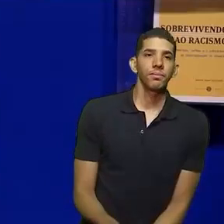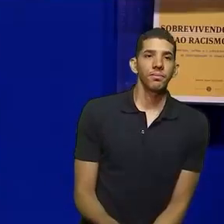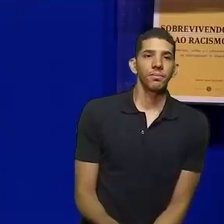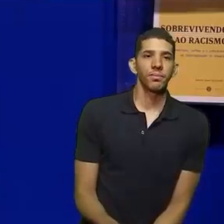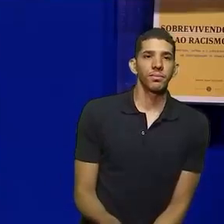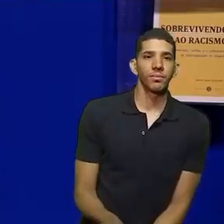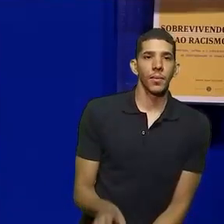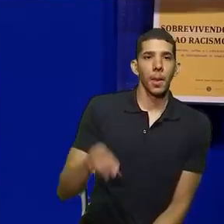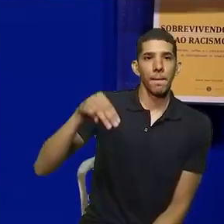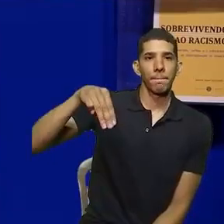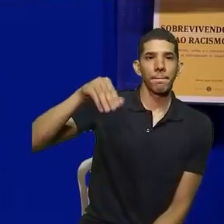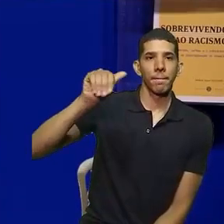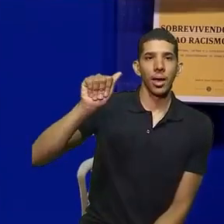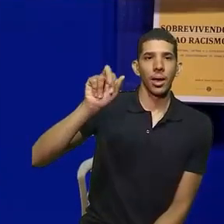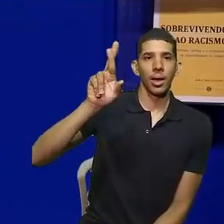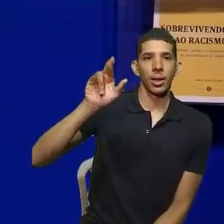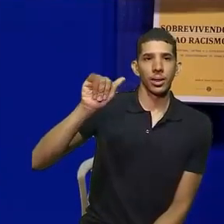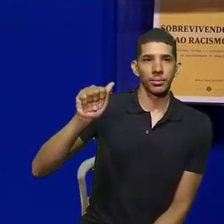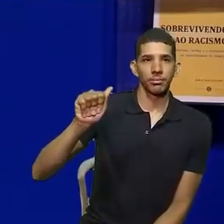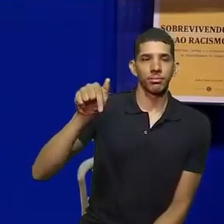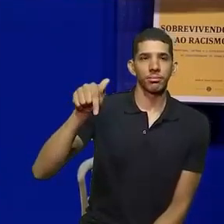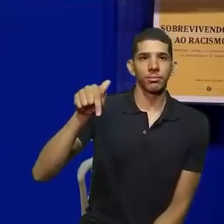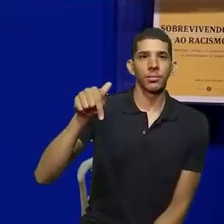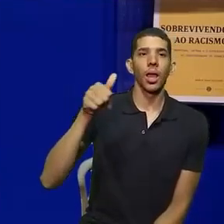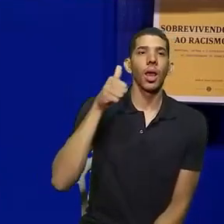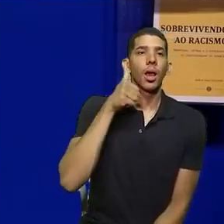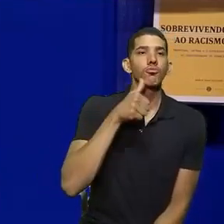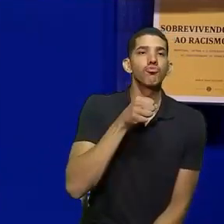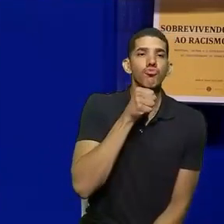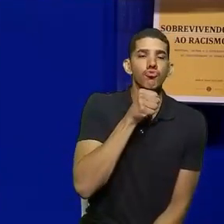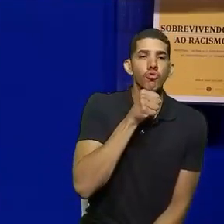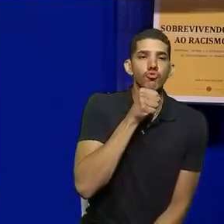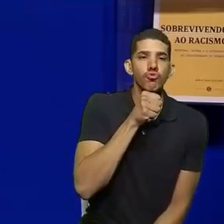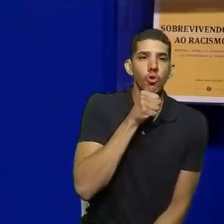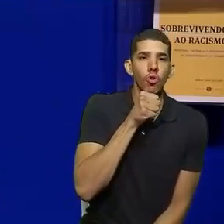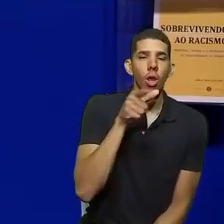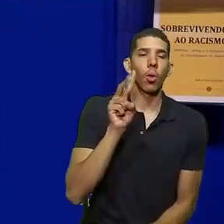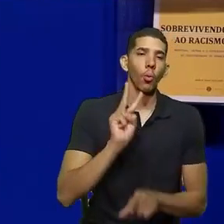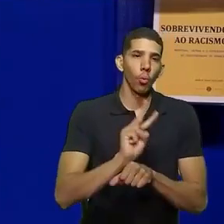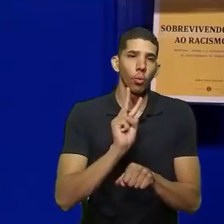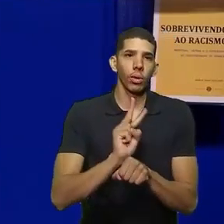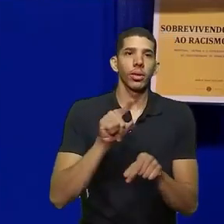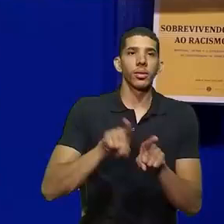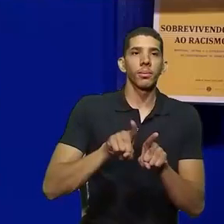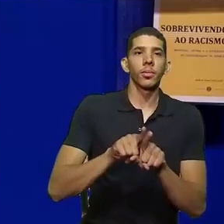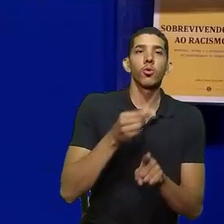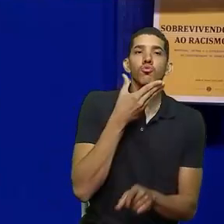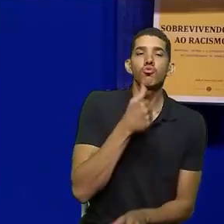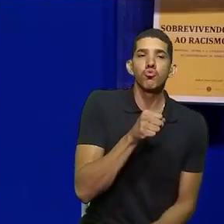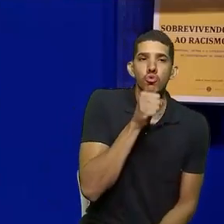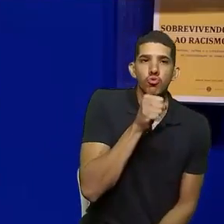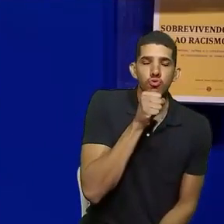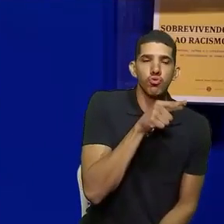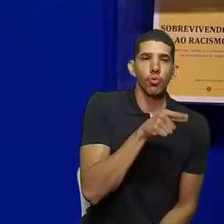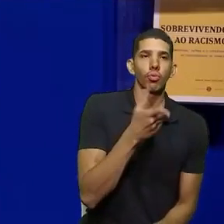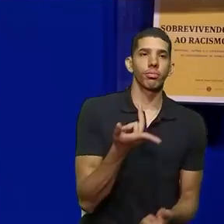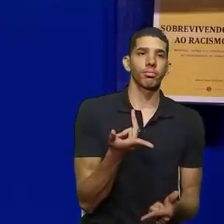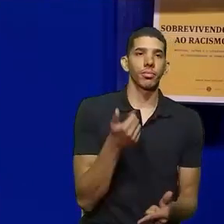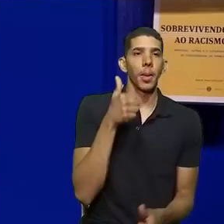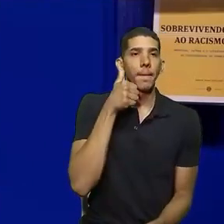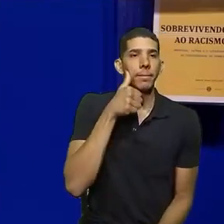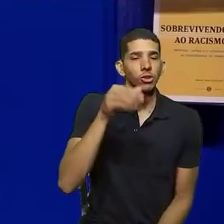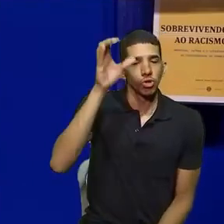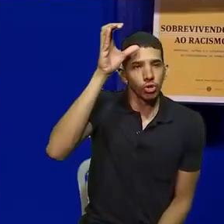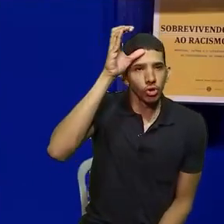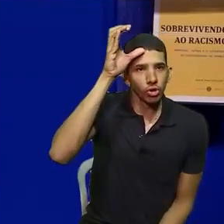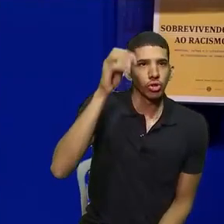sua avó de criação no Quilombo, seu avô tio Joaquim, a tia Josefina, contadora de histórias, tio Caetano, Dona